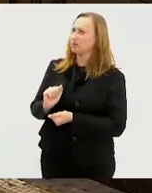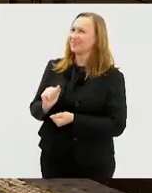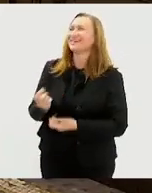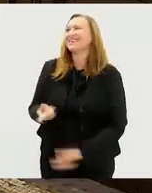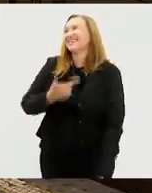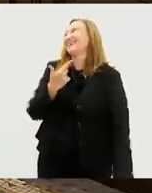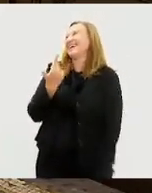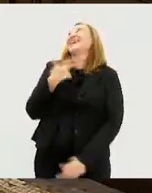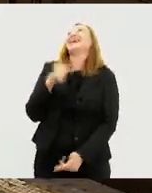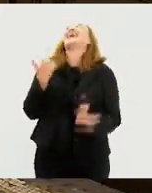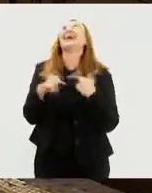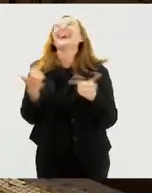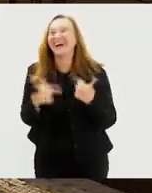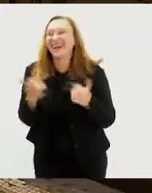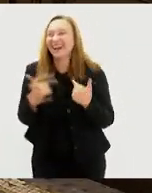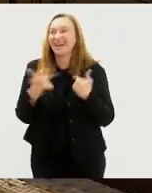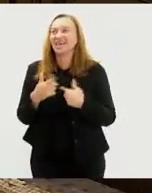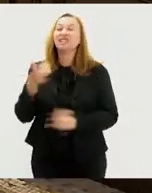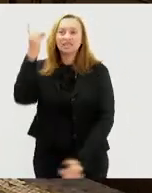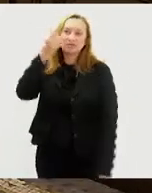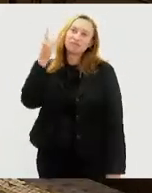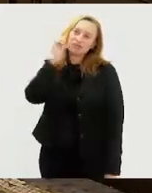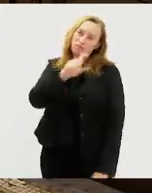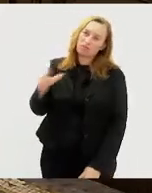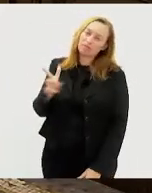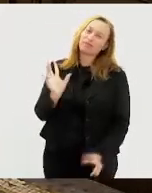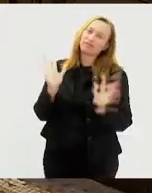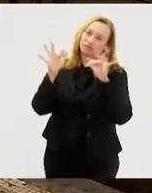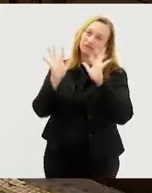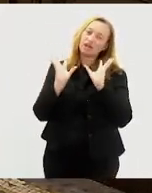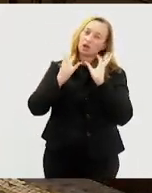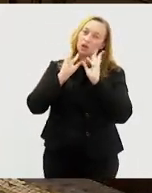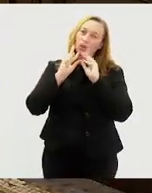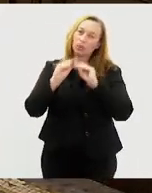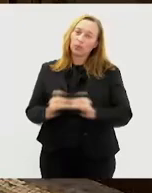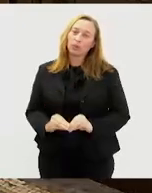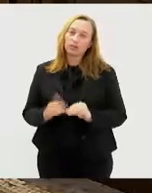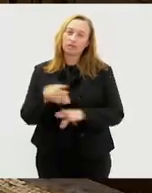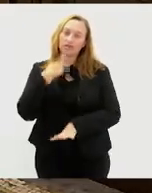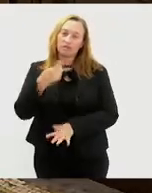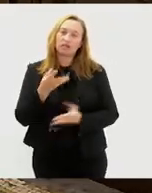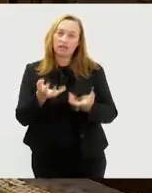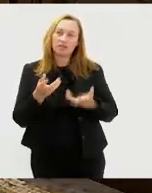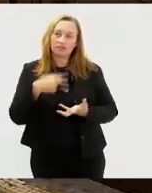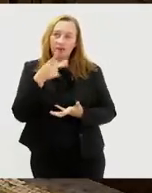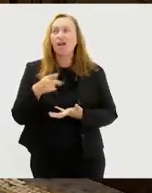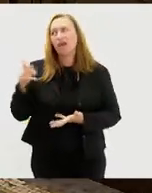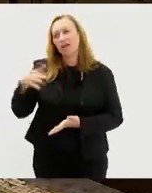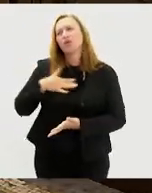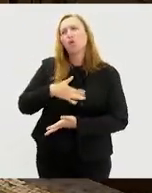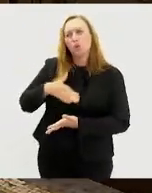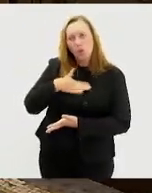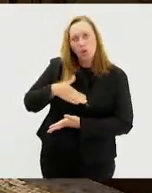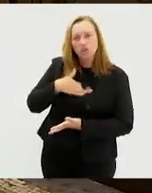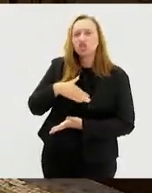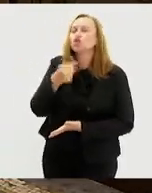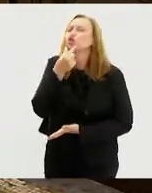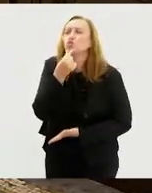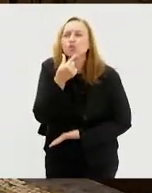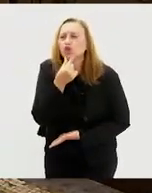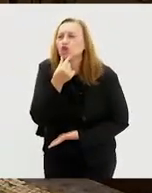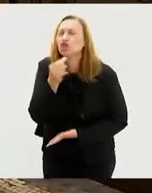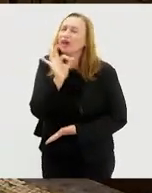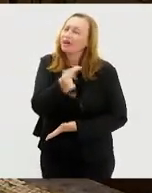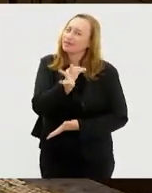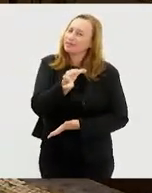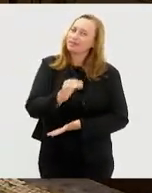não Deputado Felipe bbel para concluir a minha fala eu quero dizer o seguinte ele ele gosta dos meninos Isso é fato Ele